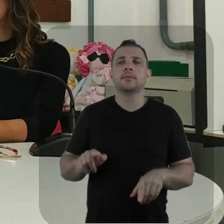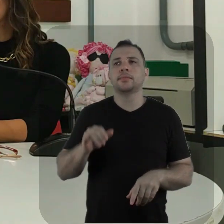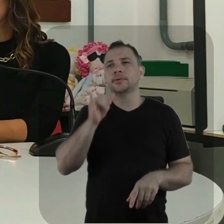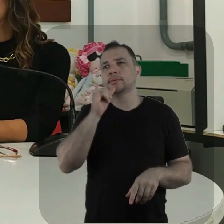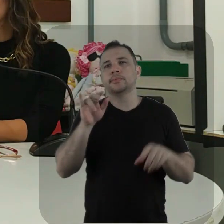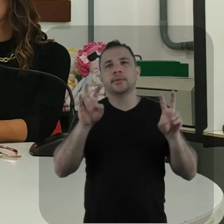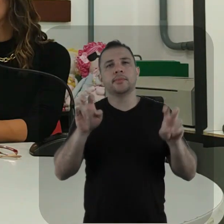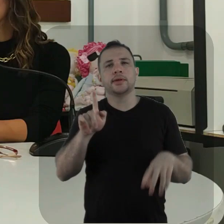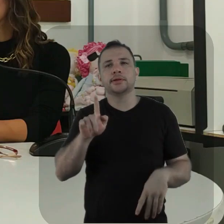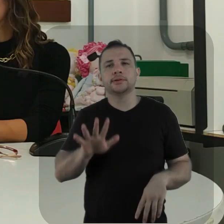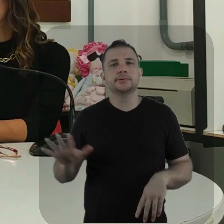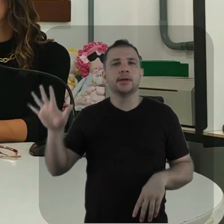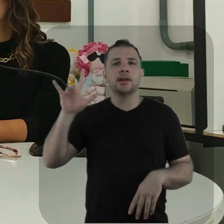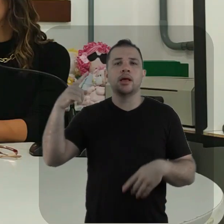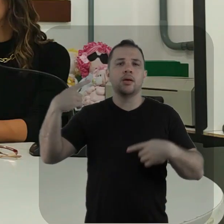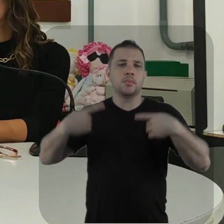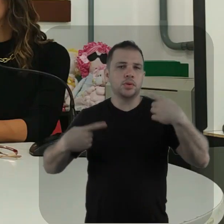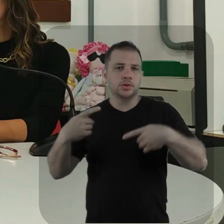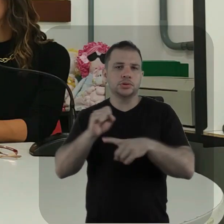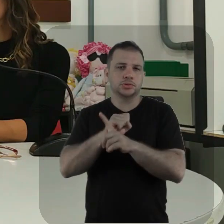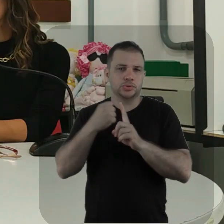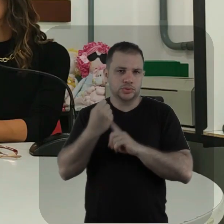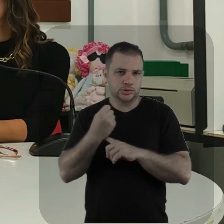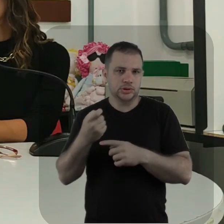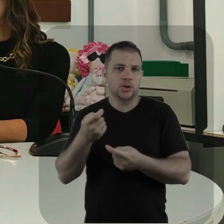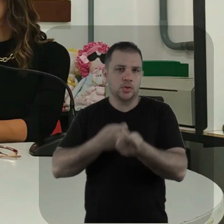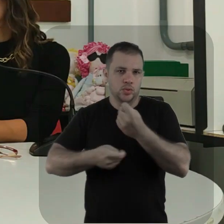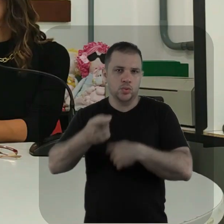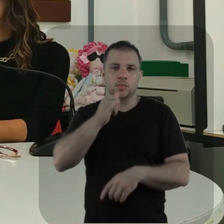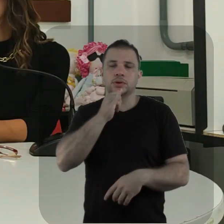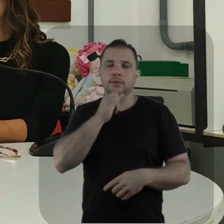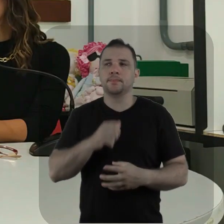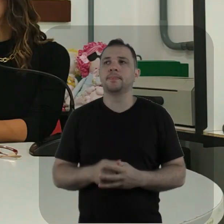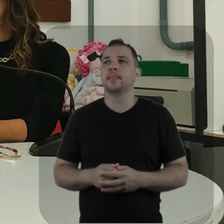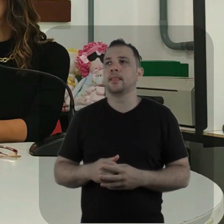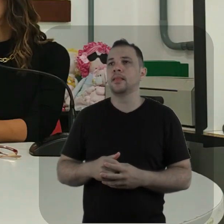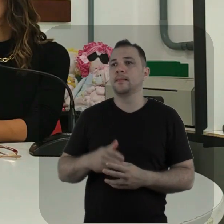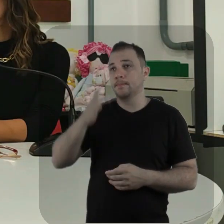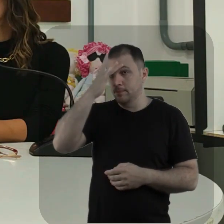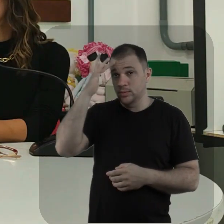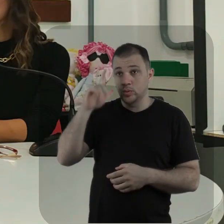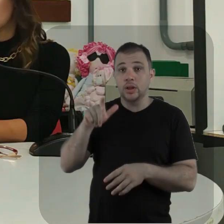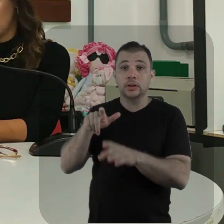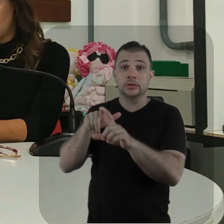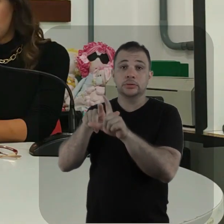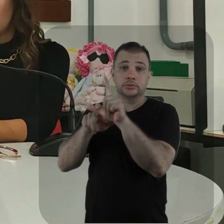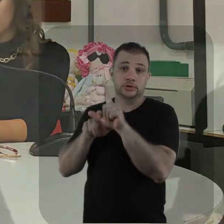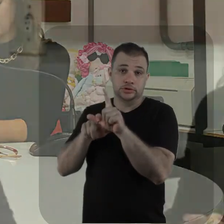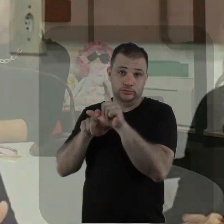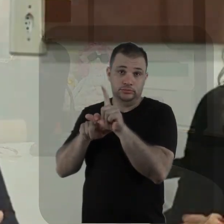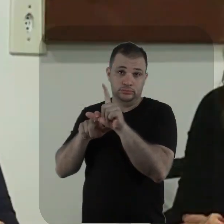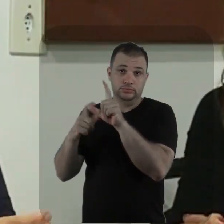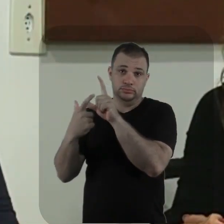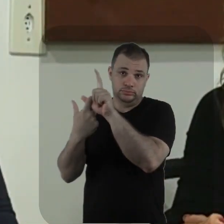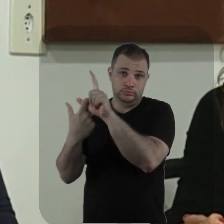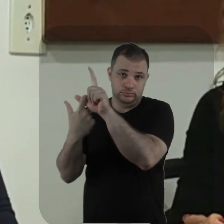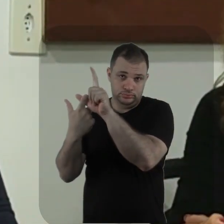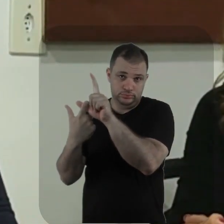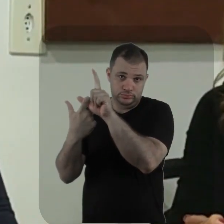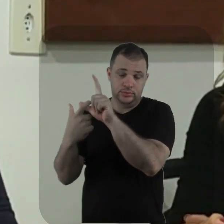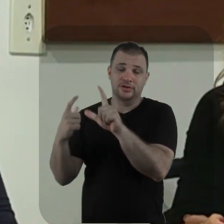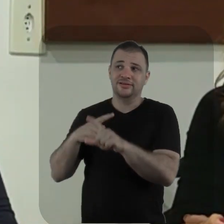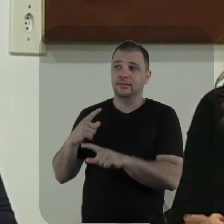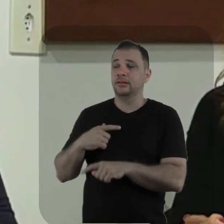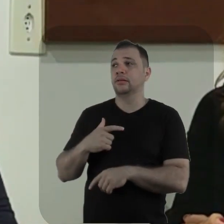questões, né, mais macro, né, macro políticas, sociais, econômicas, pessoas com dívidas. Sim. Por exemplo, dívidas